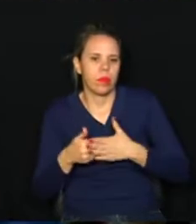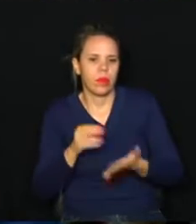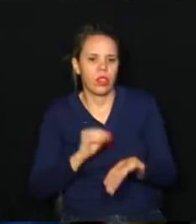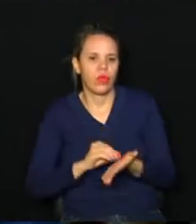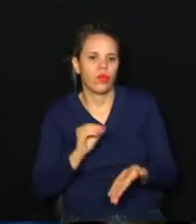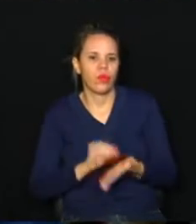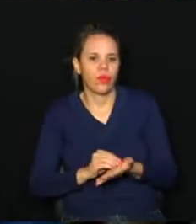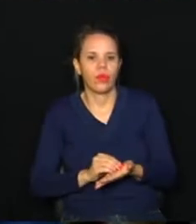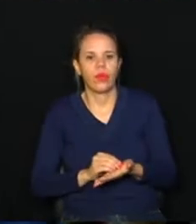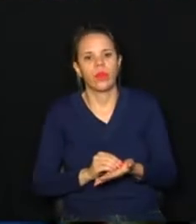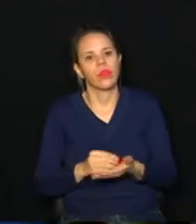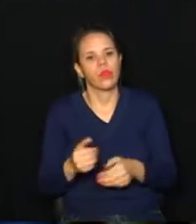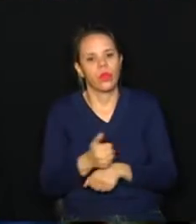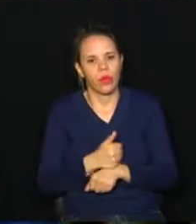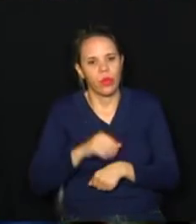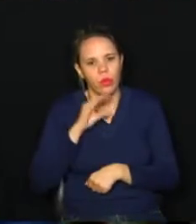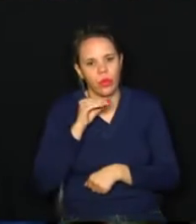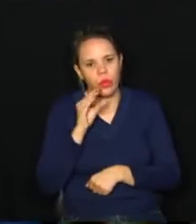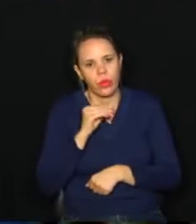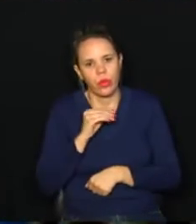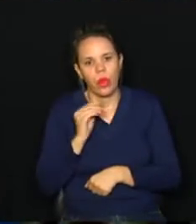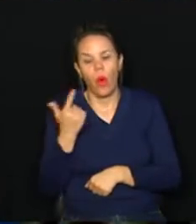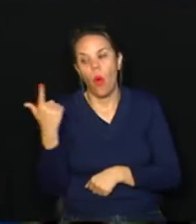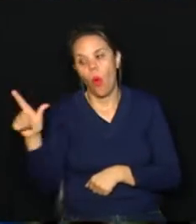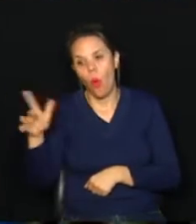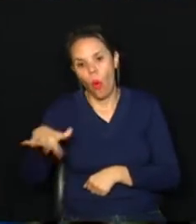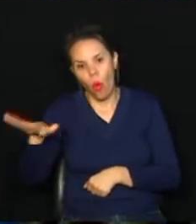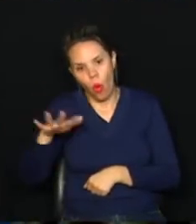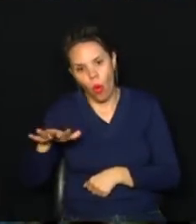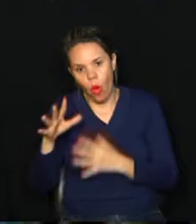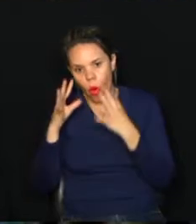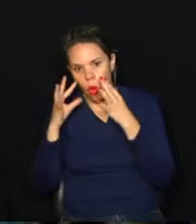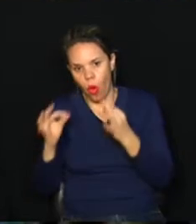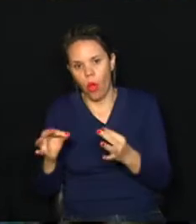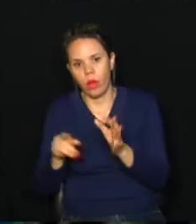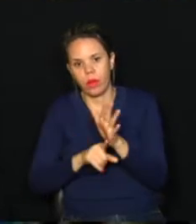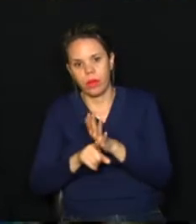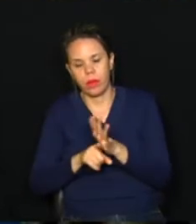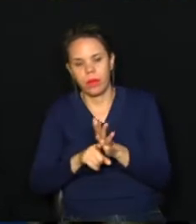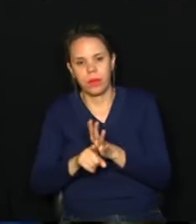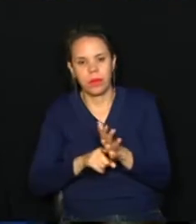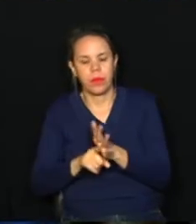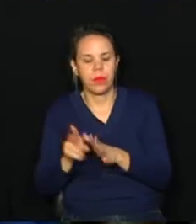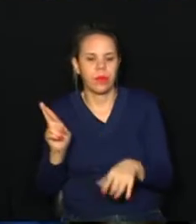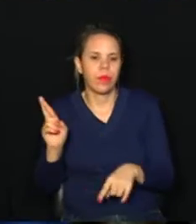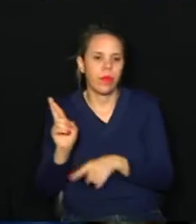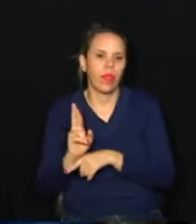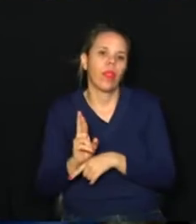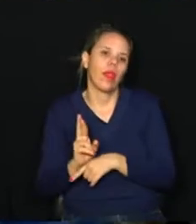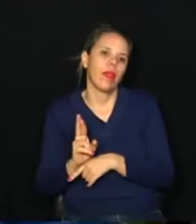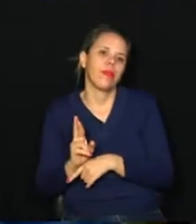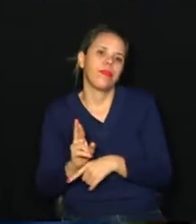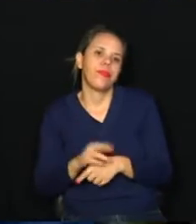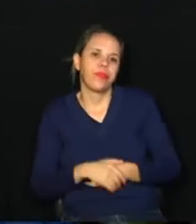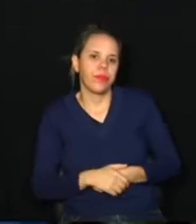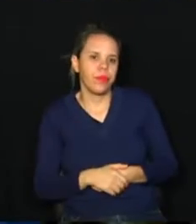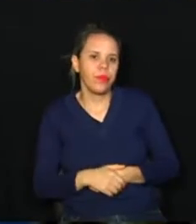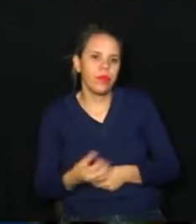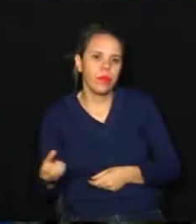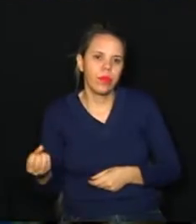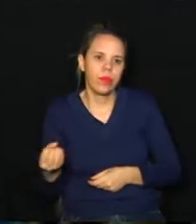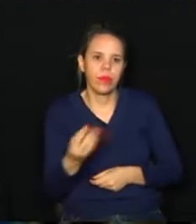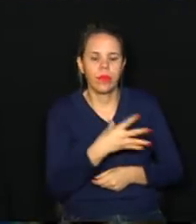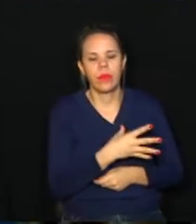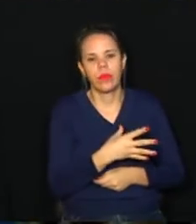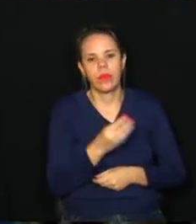pessoal. Outras que deveriam ser objeto de atenção da pesquisa por representarem novos